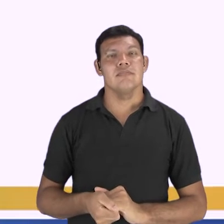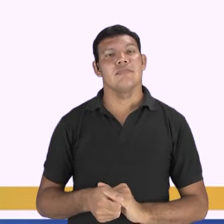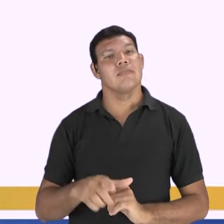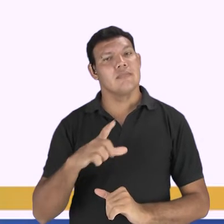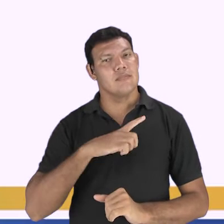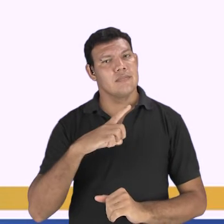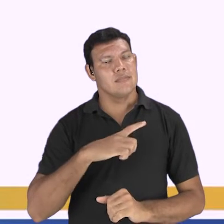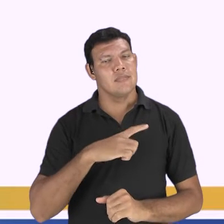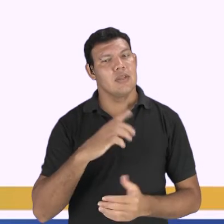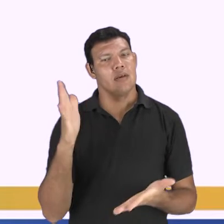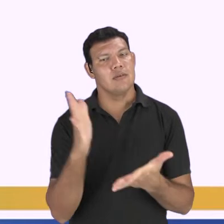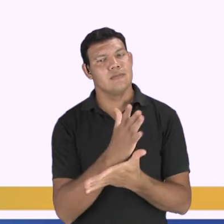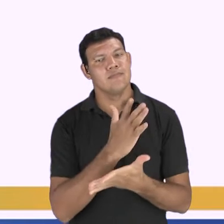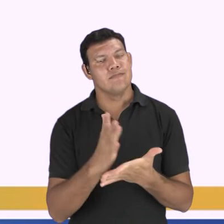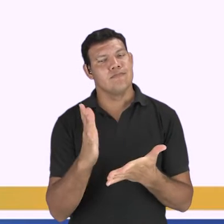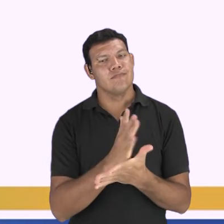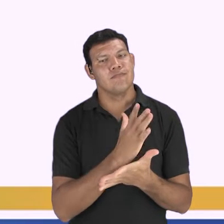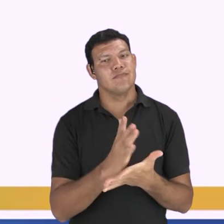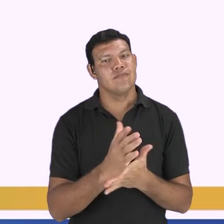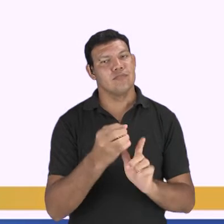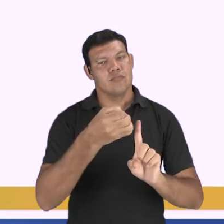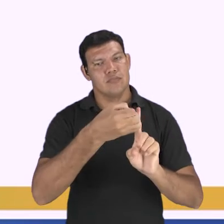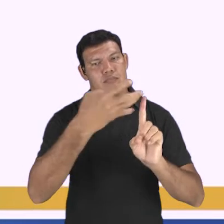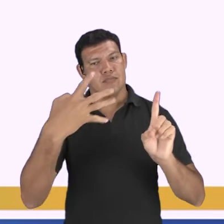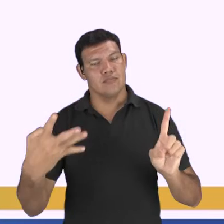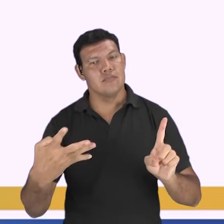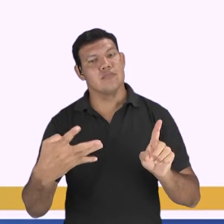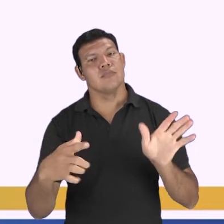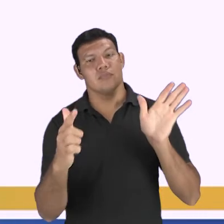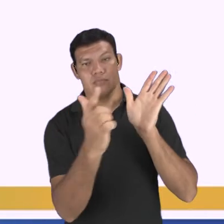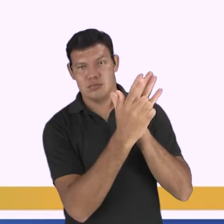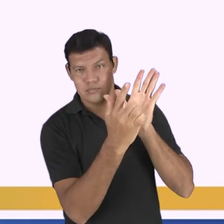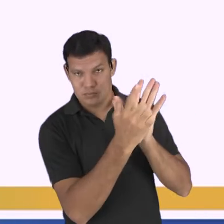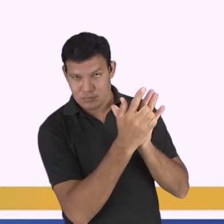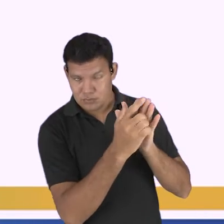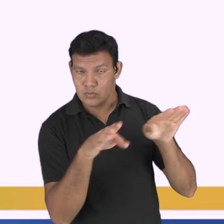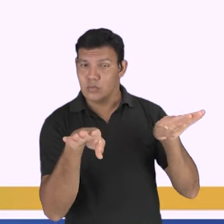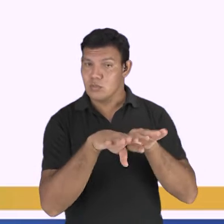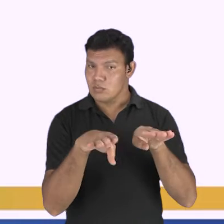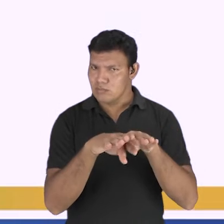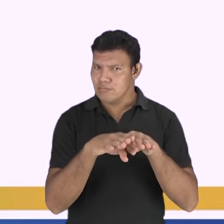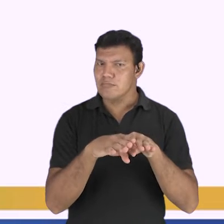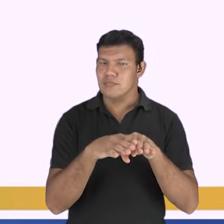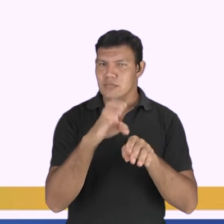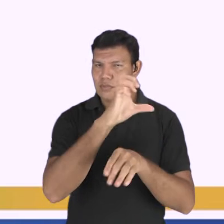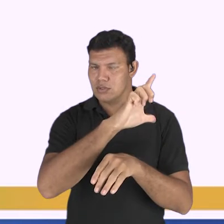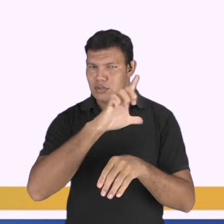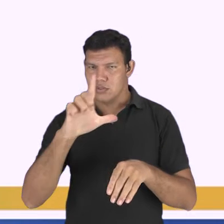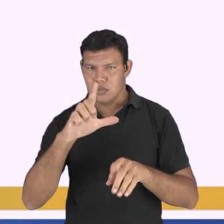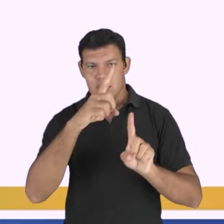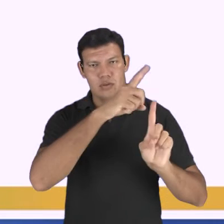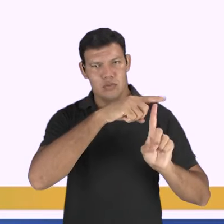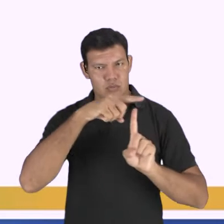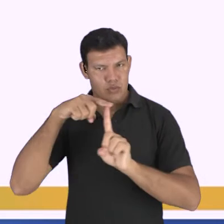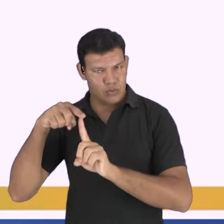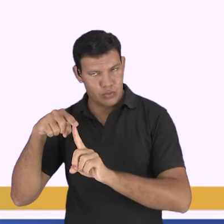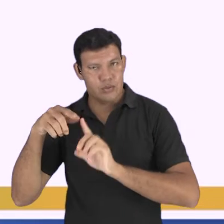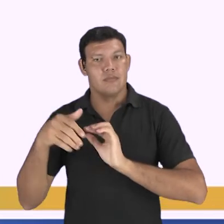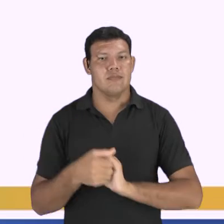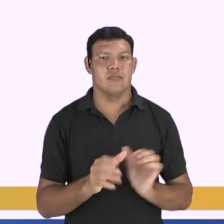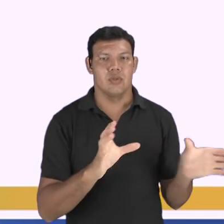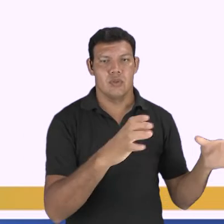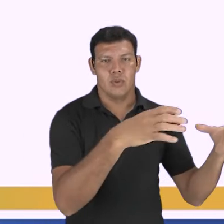de operadores, tá? Assim como as funções, eles também se dividem em tipos. Cada grupo